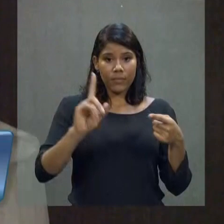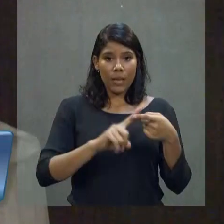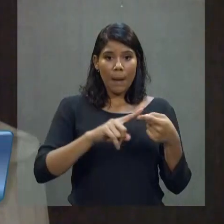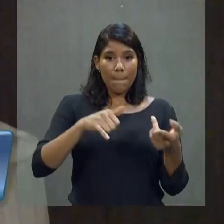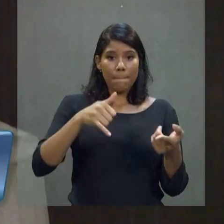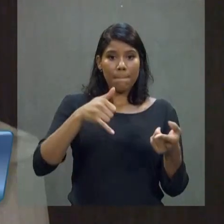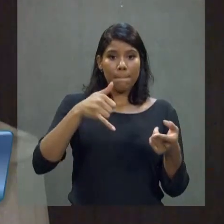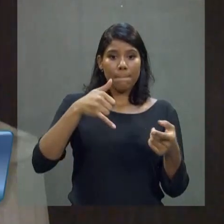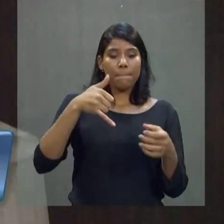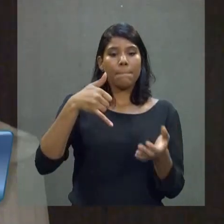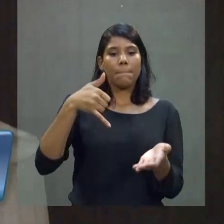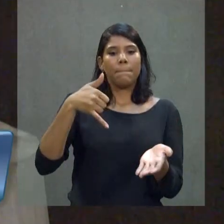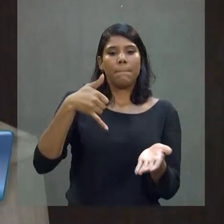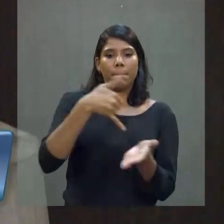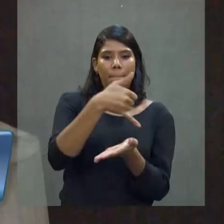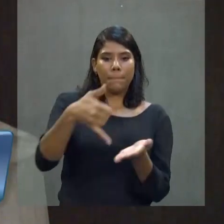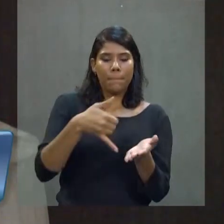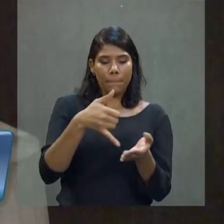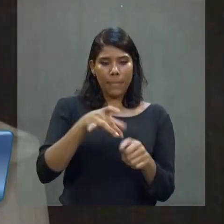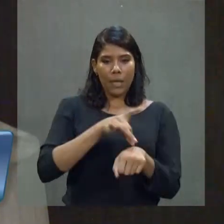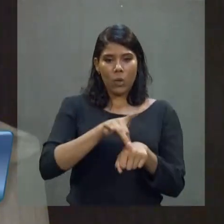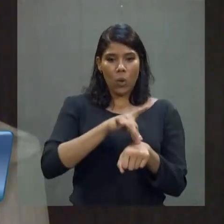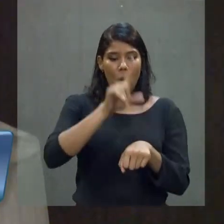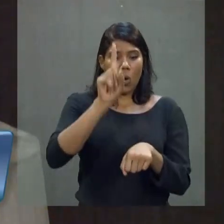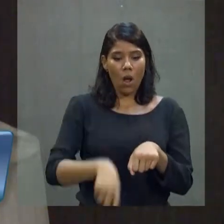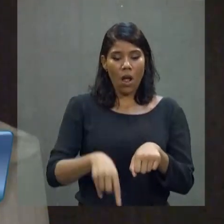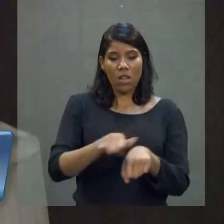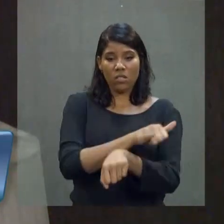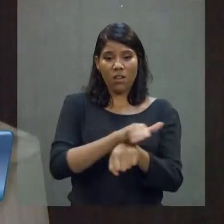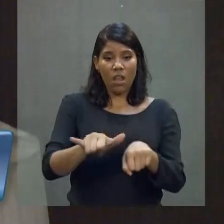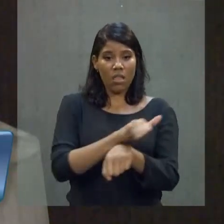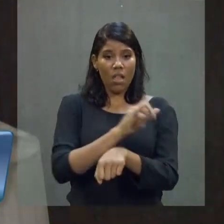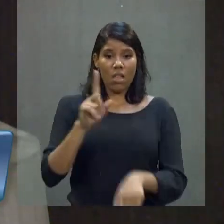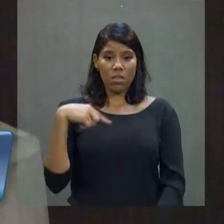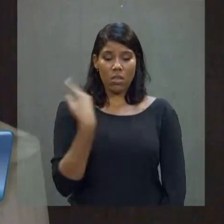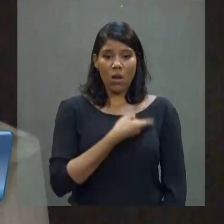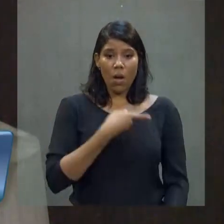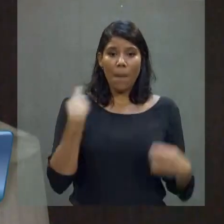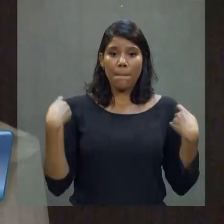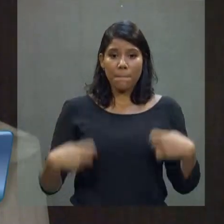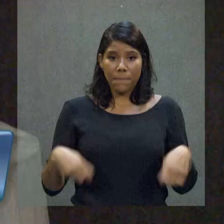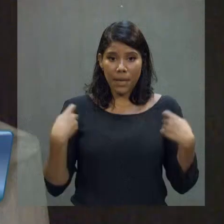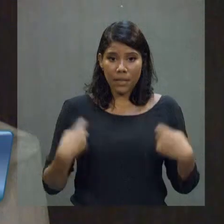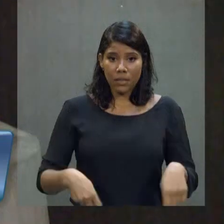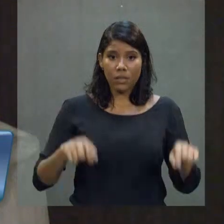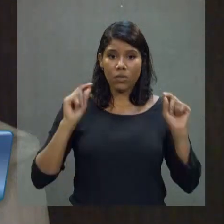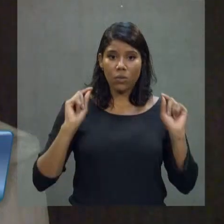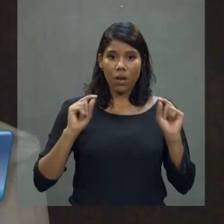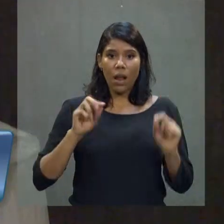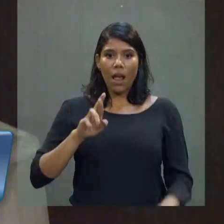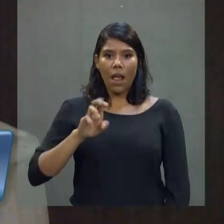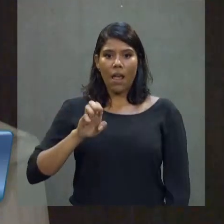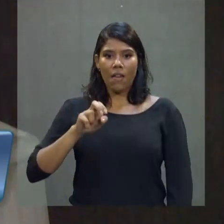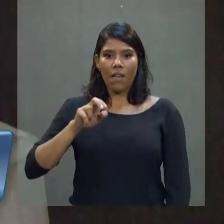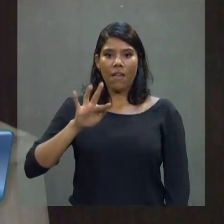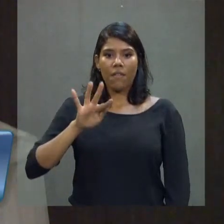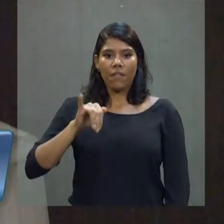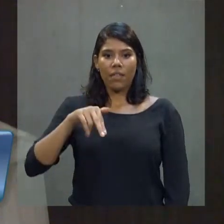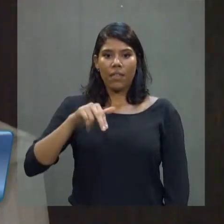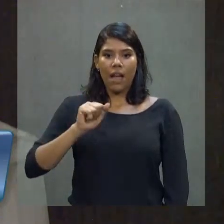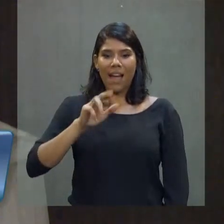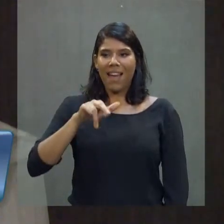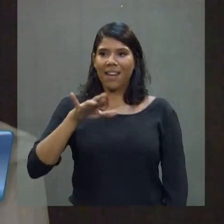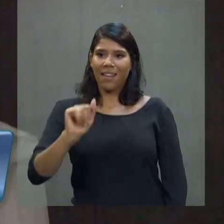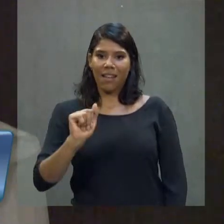petróleo é estratégico. Nós precisamos ampliar a capacidade de refino no país. O Brasil